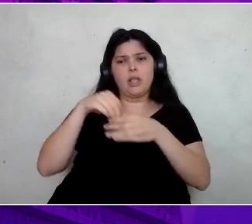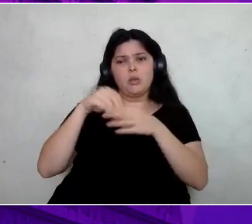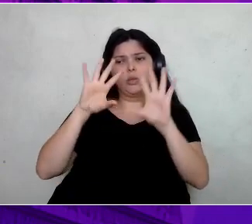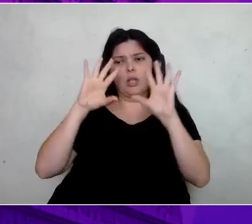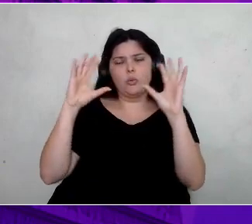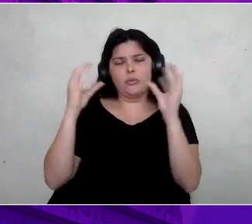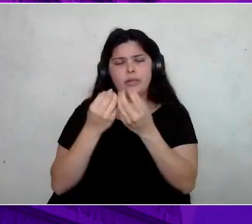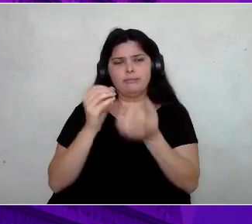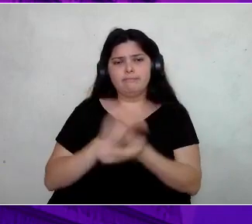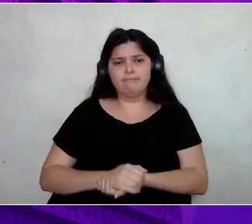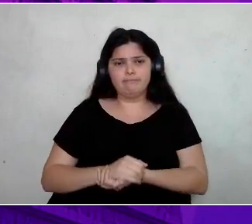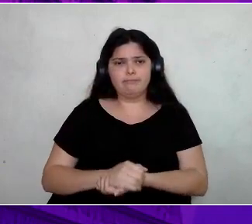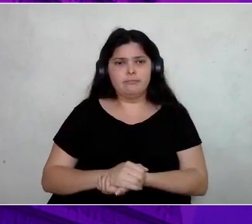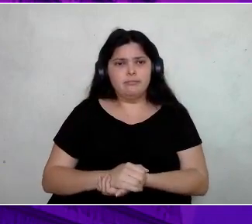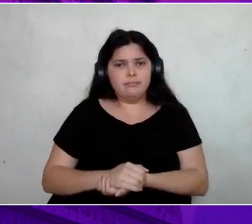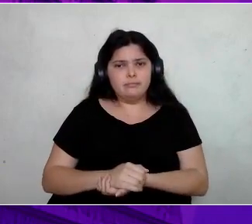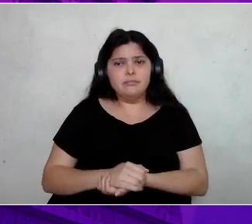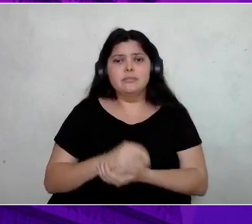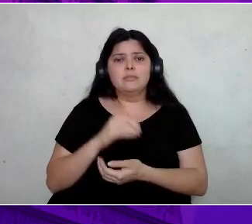me organizar de maneira